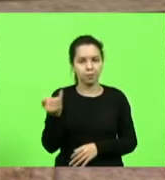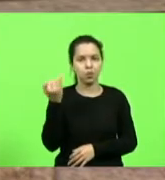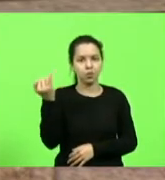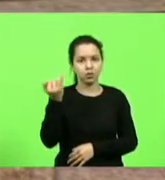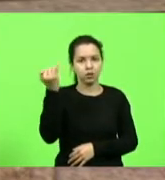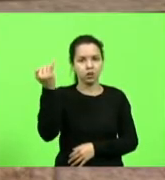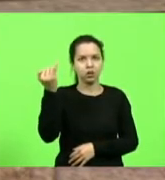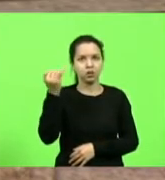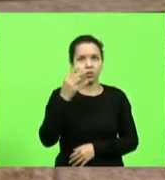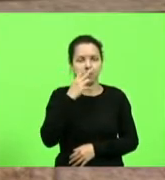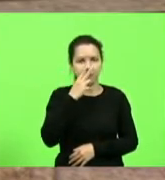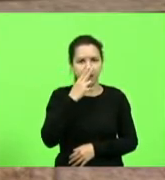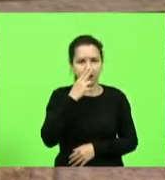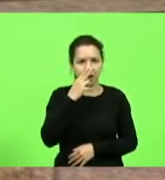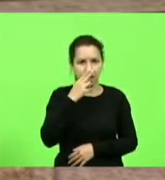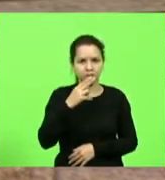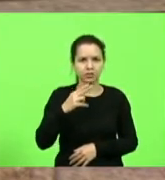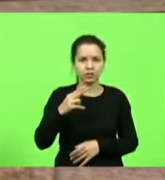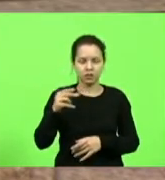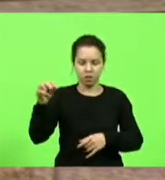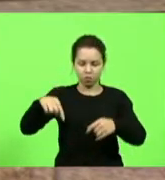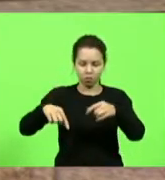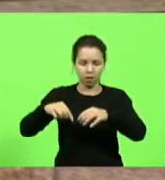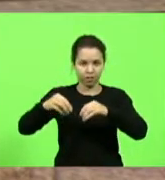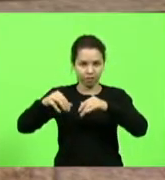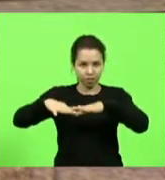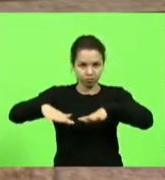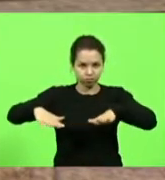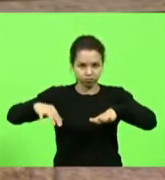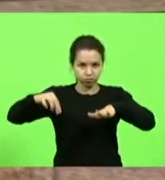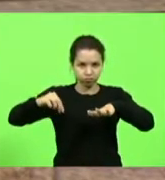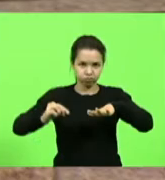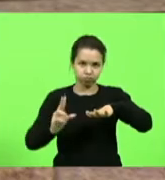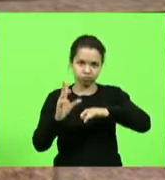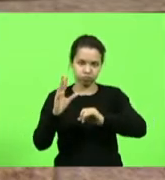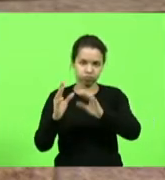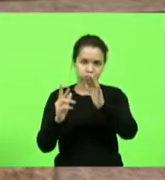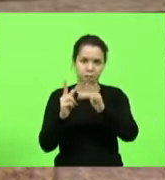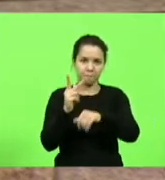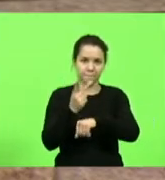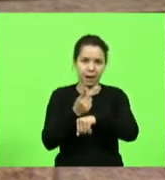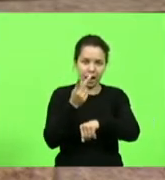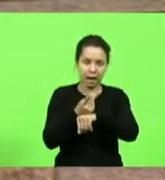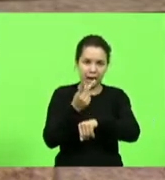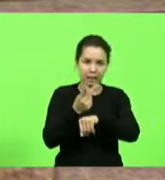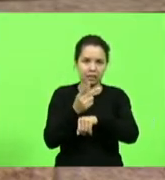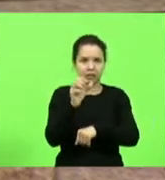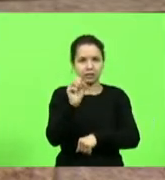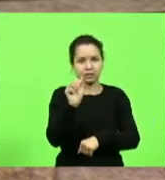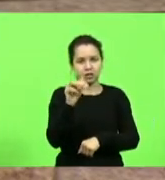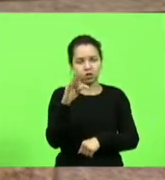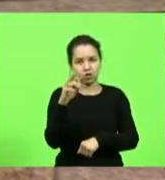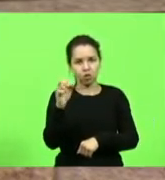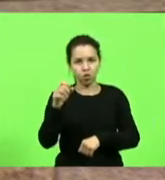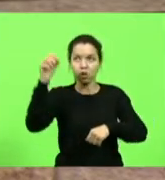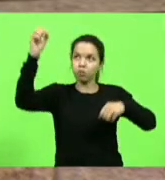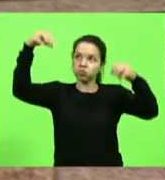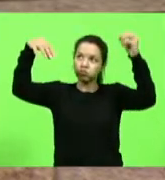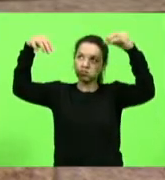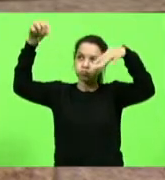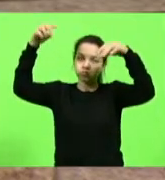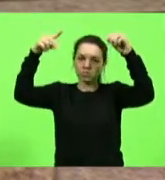se não me engano, de prata e acetona na atmosfera e faz com que se dissolva o granito. Isso é importantíssimo.